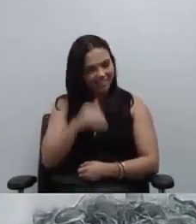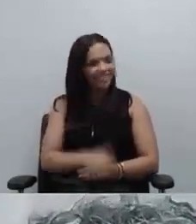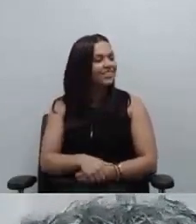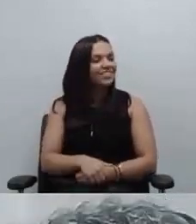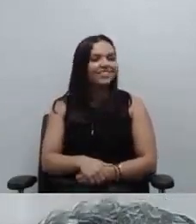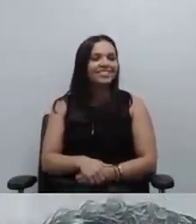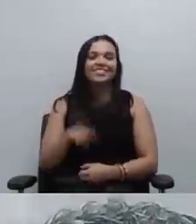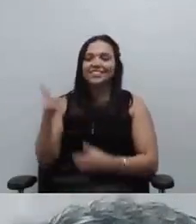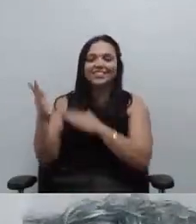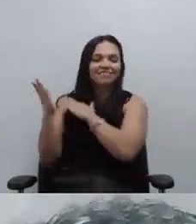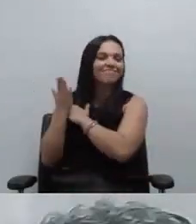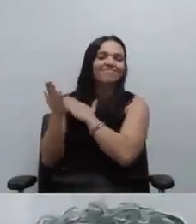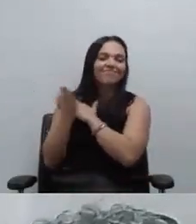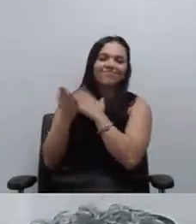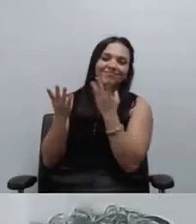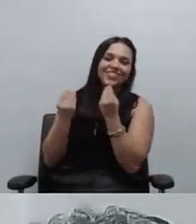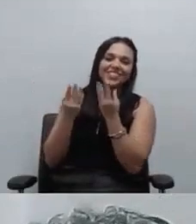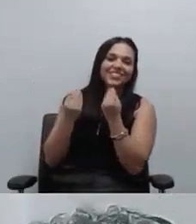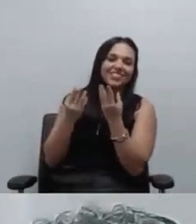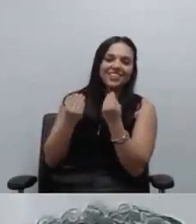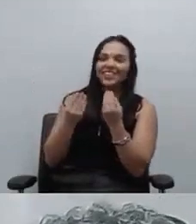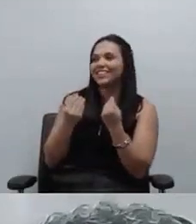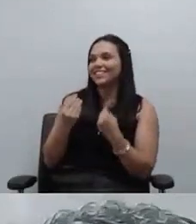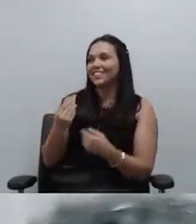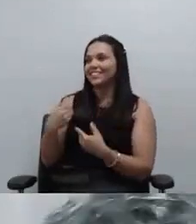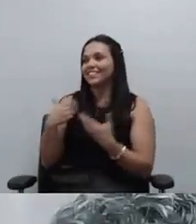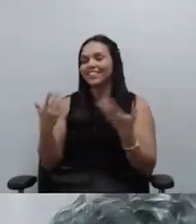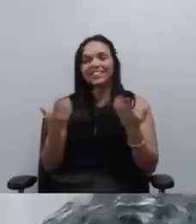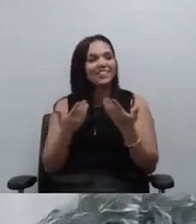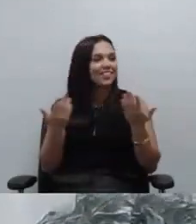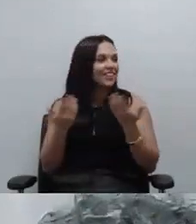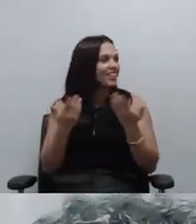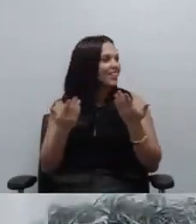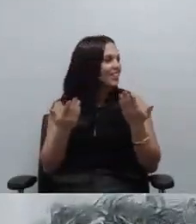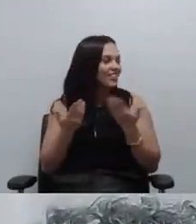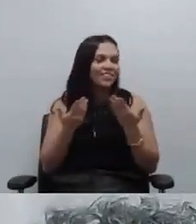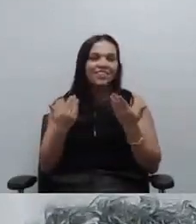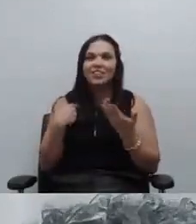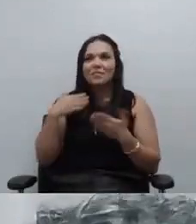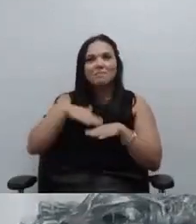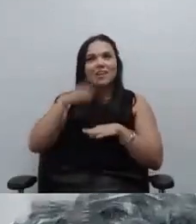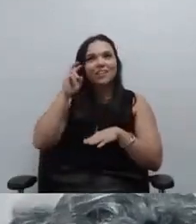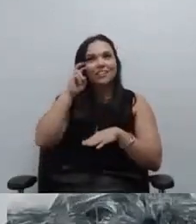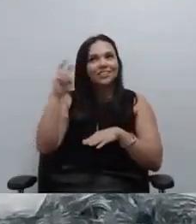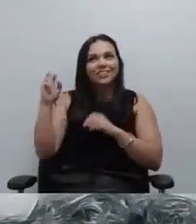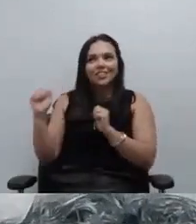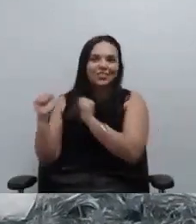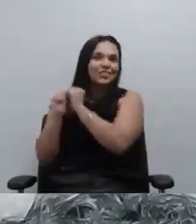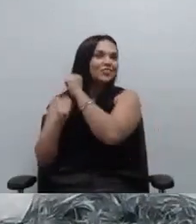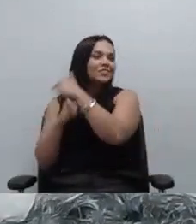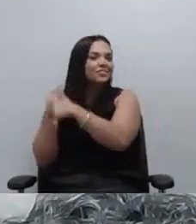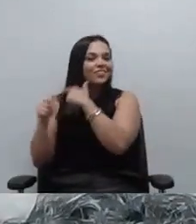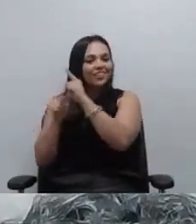Acrescenta demais. Eu saio desse conselho maior porque dividi esse mandato com você.